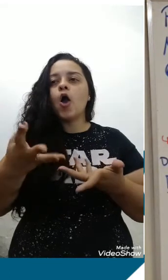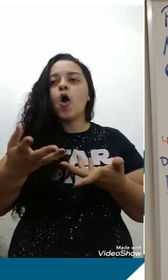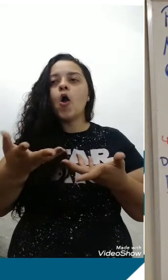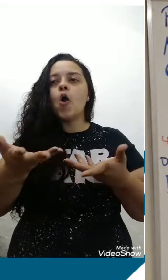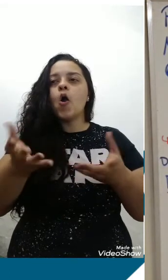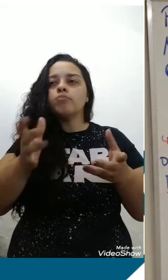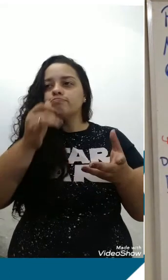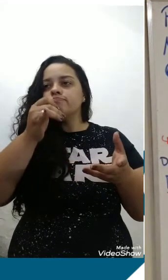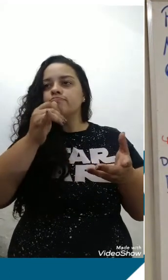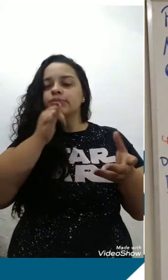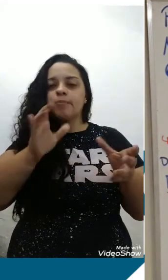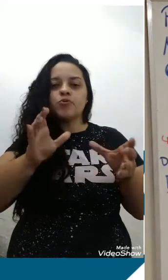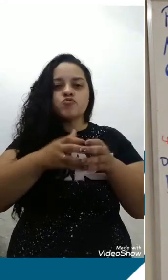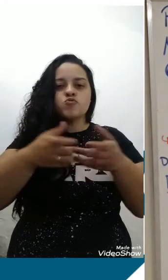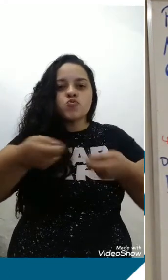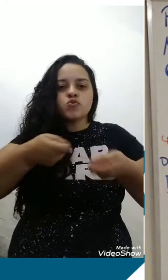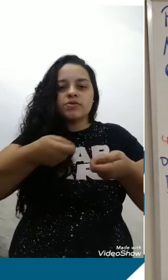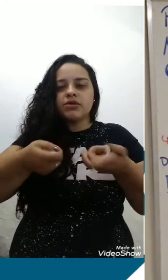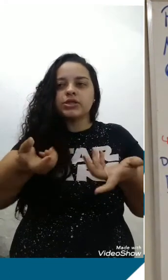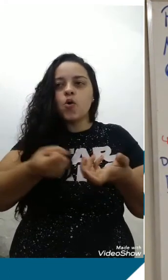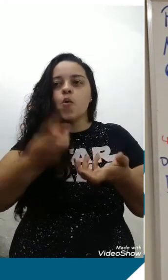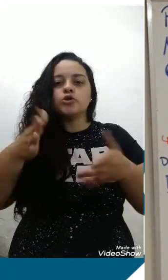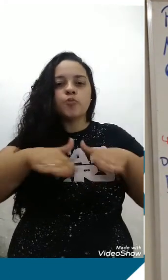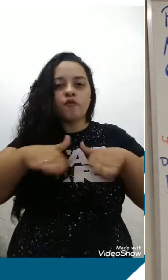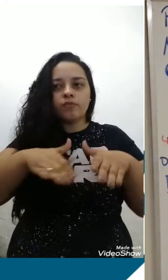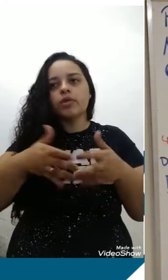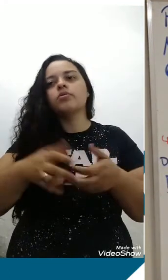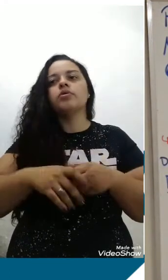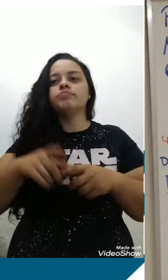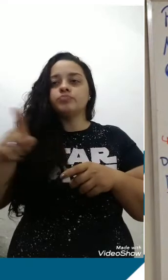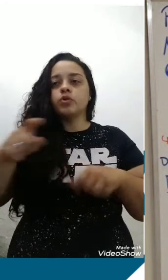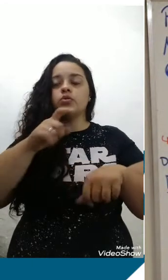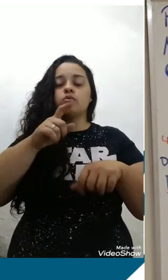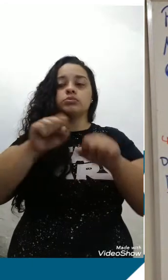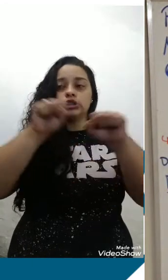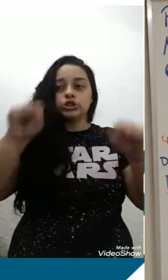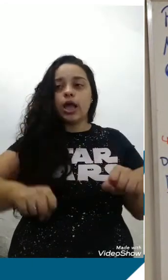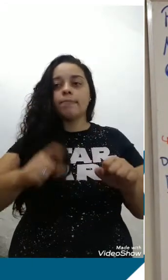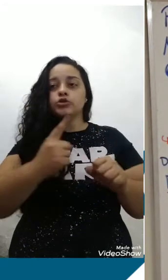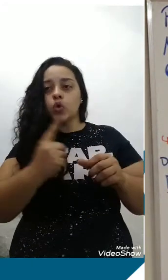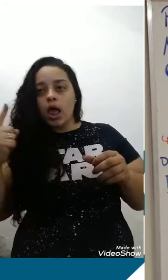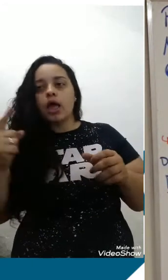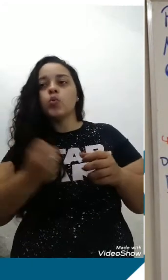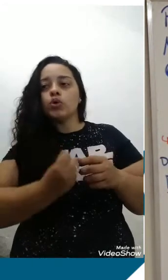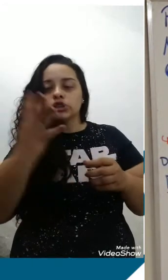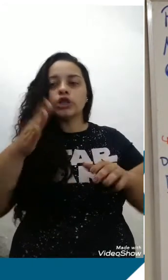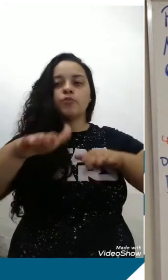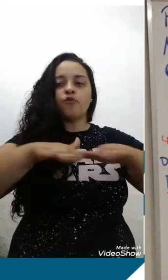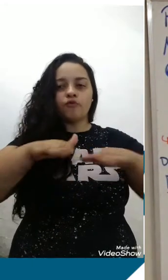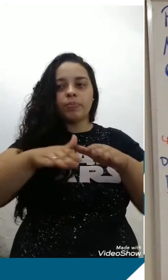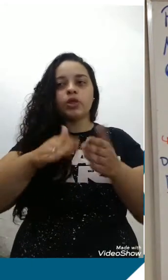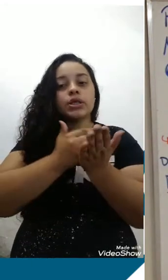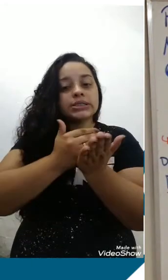a conservação da quantidade de movimento. A gente encontra aqui, num sistema isolado, a quantidade